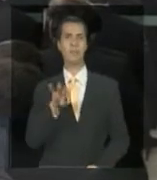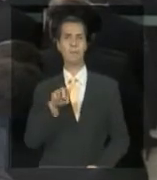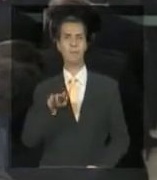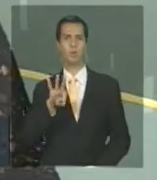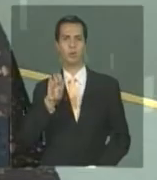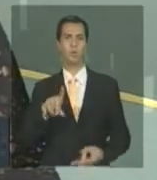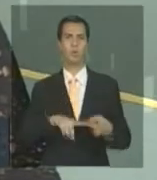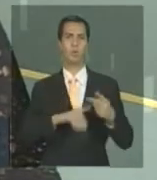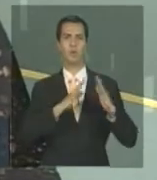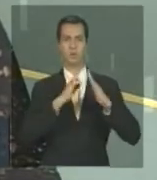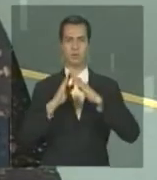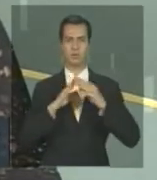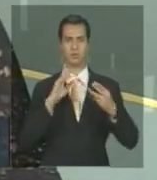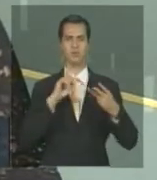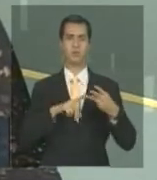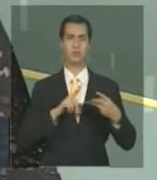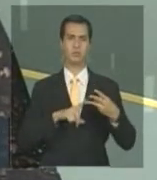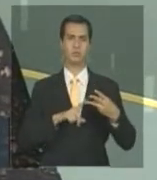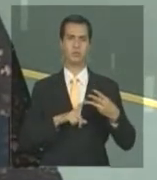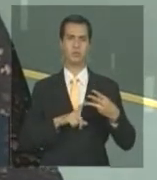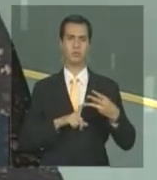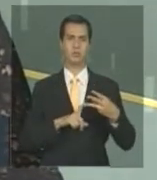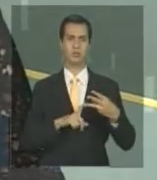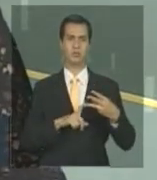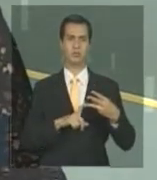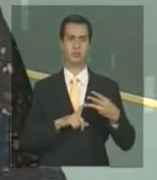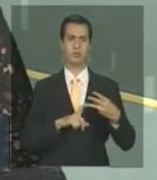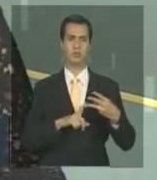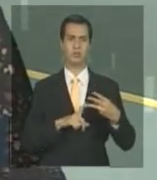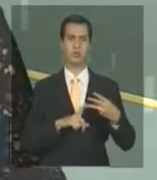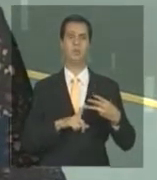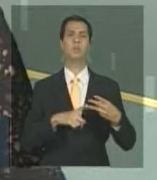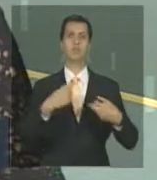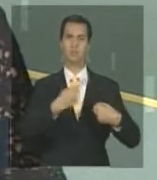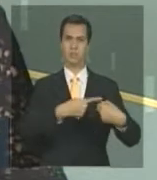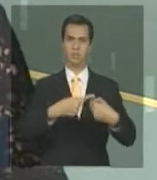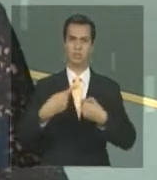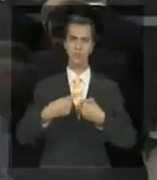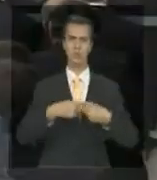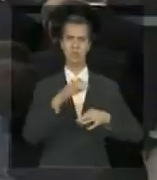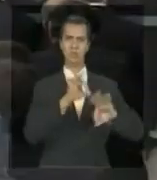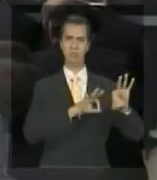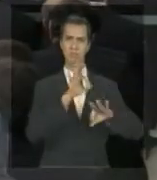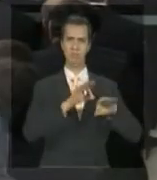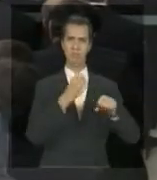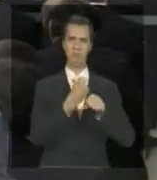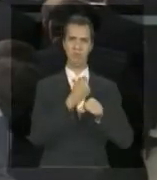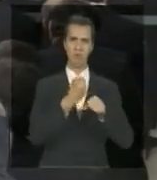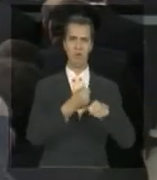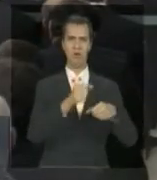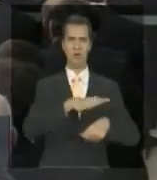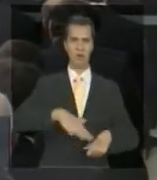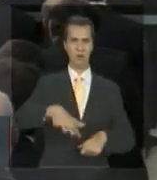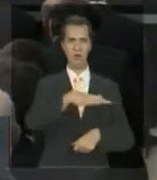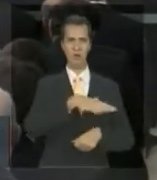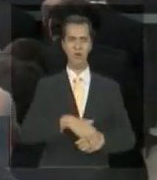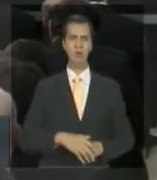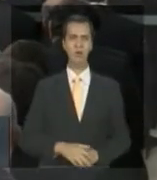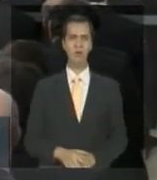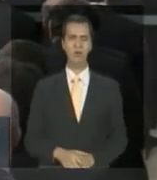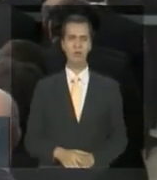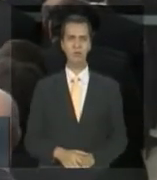habitação, construção de moradias e urbanização de bairros